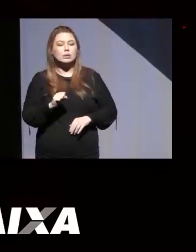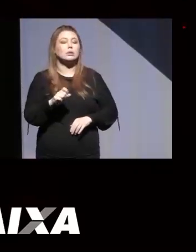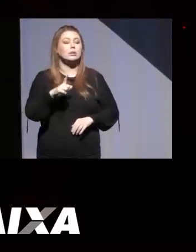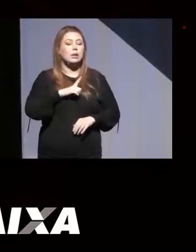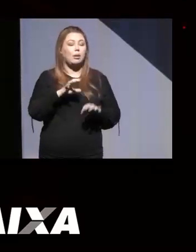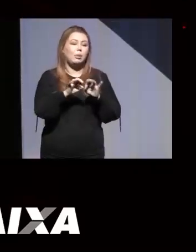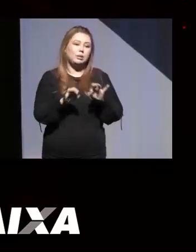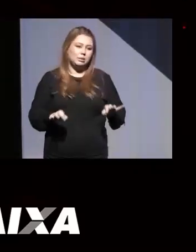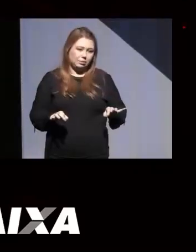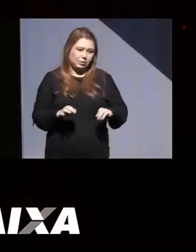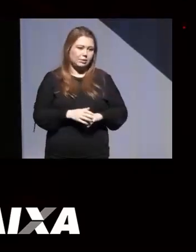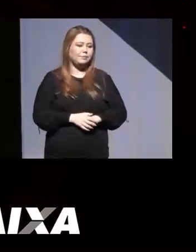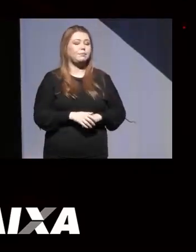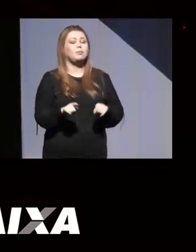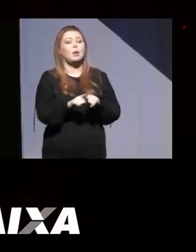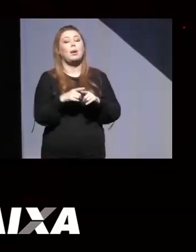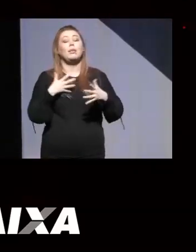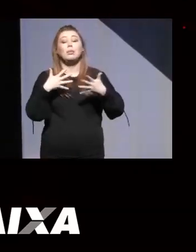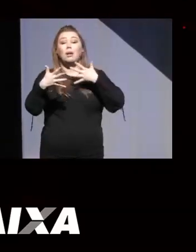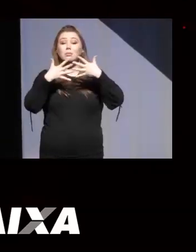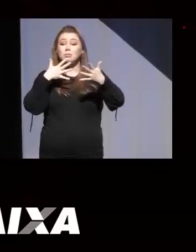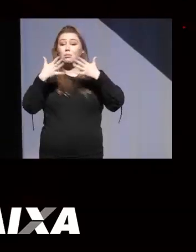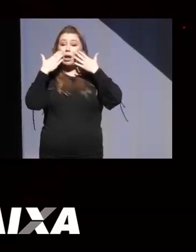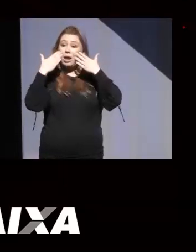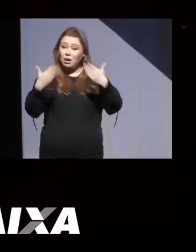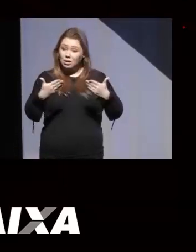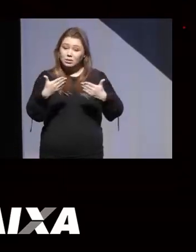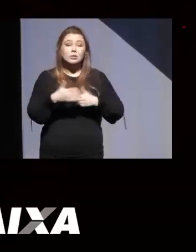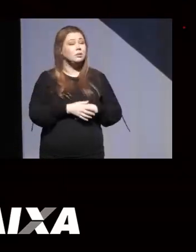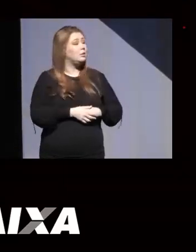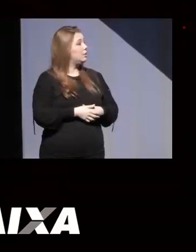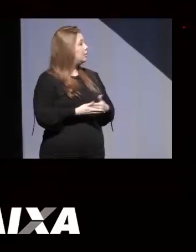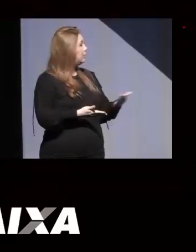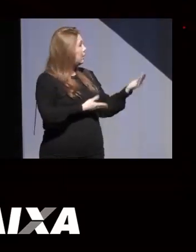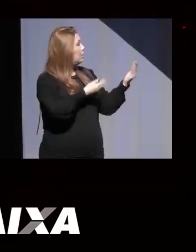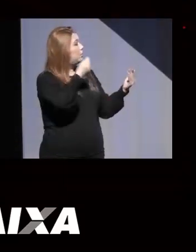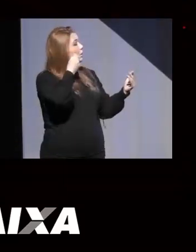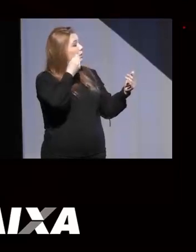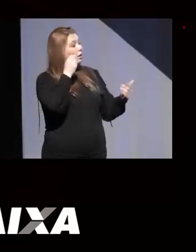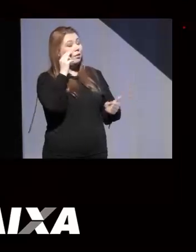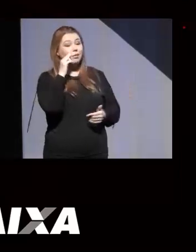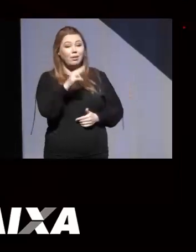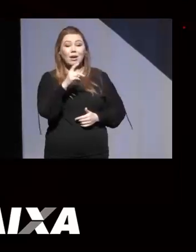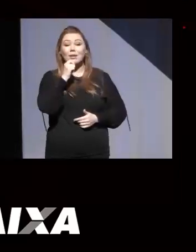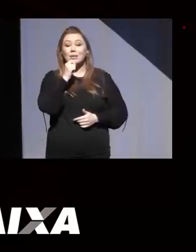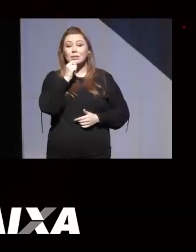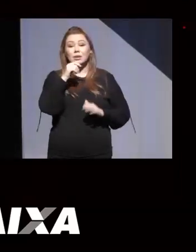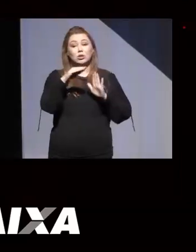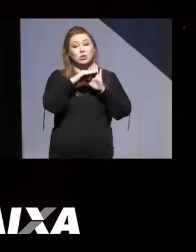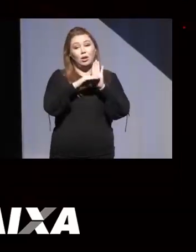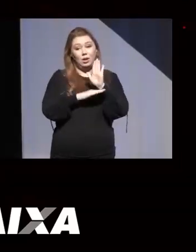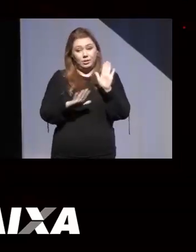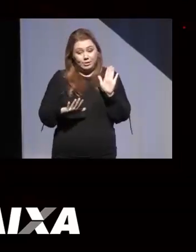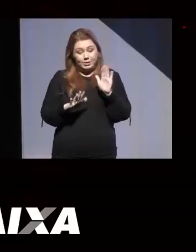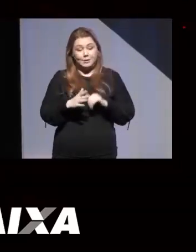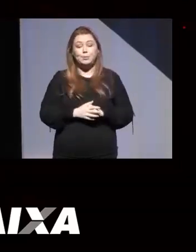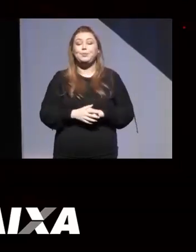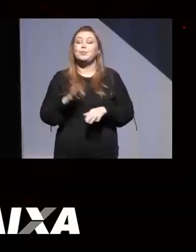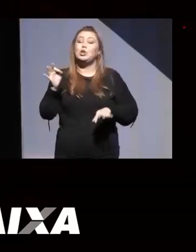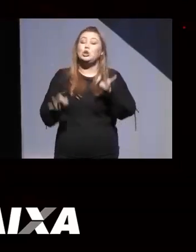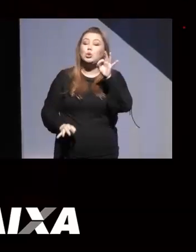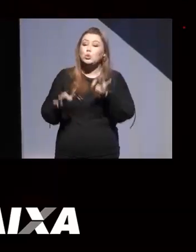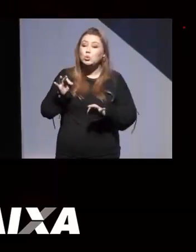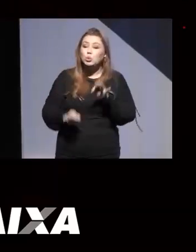simplificação. Transparência, vamos ver se vai ser observado, por enquanto é um princípio. Da